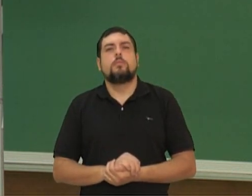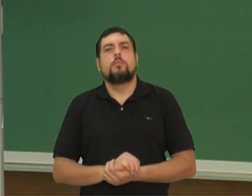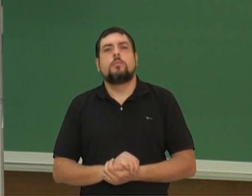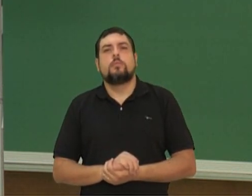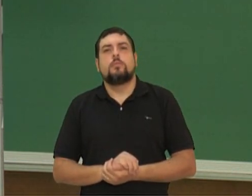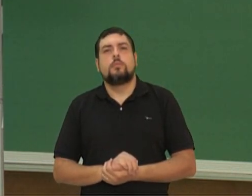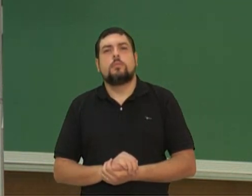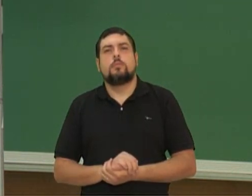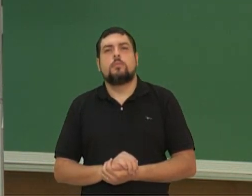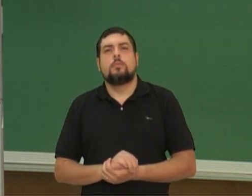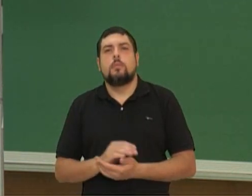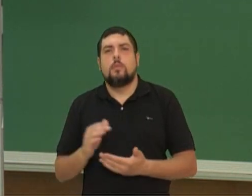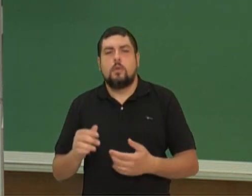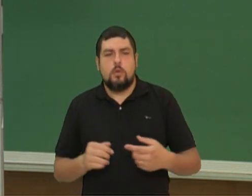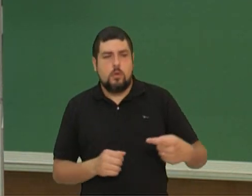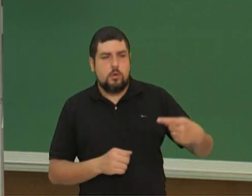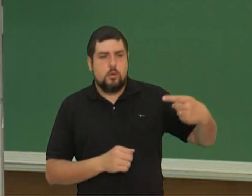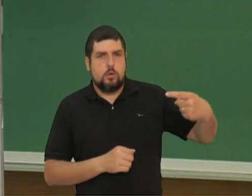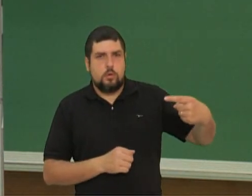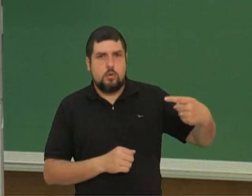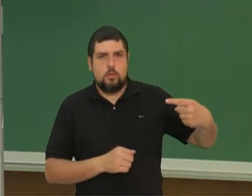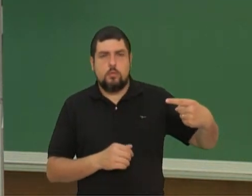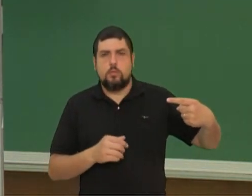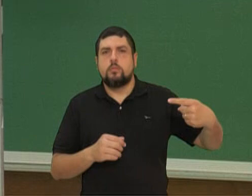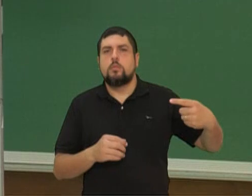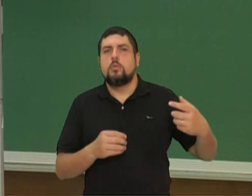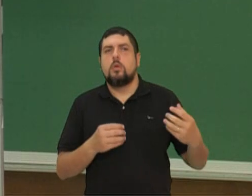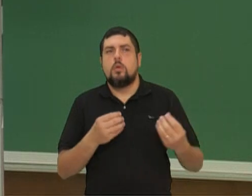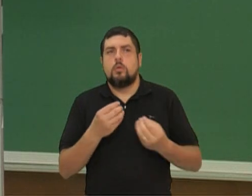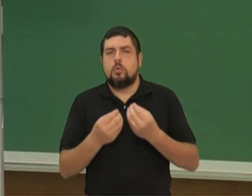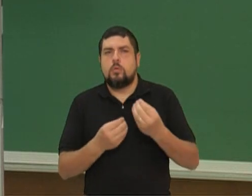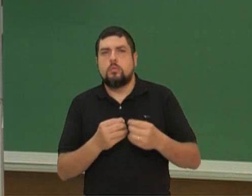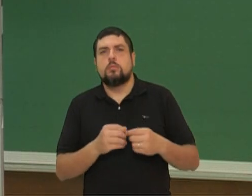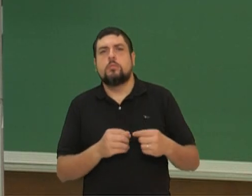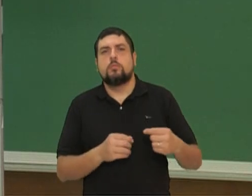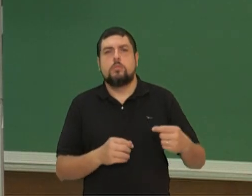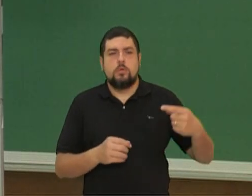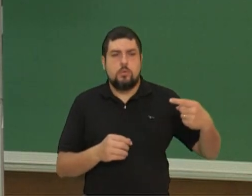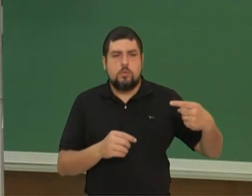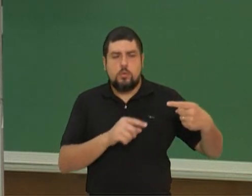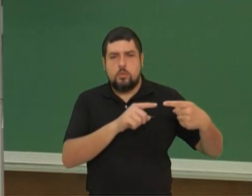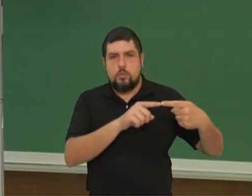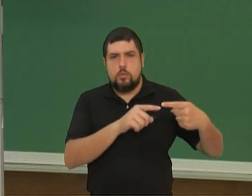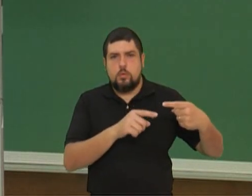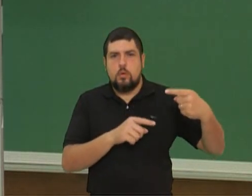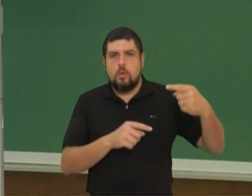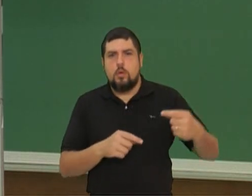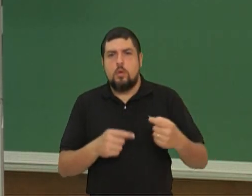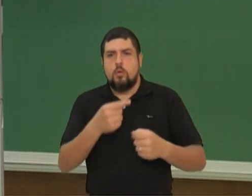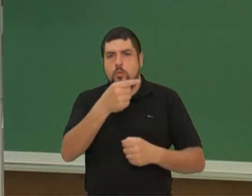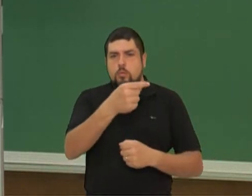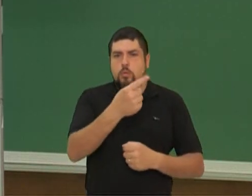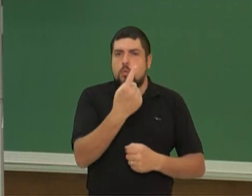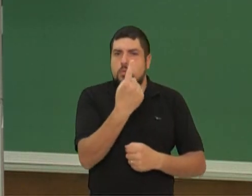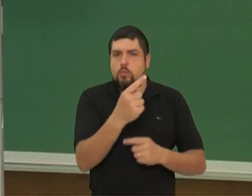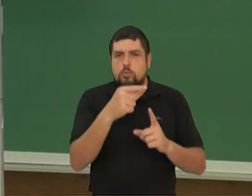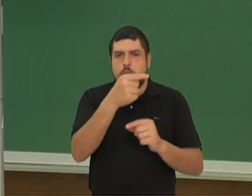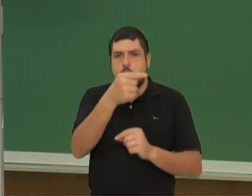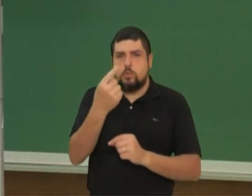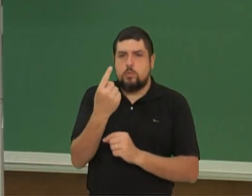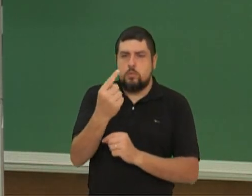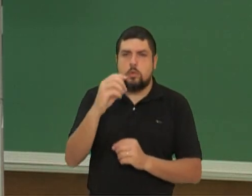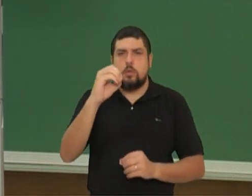Agora, substituição do 1. Olha só o que acontece. 1 no lugar do x, 1 menos 1 é 0. 4 elevado a